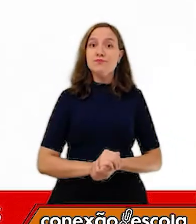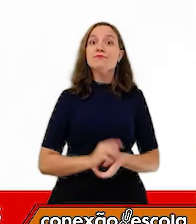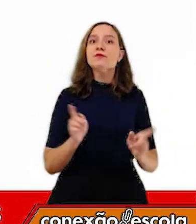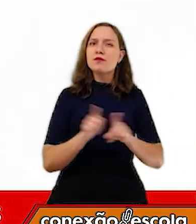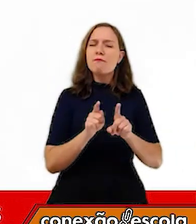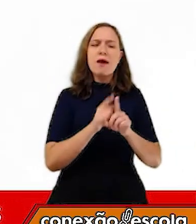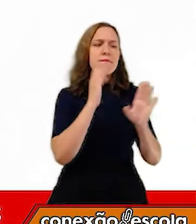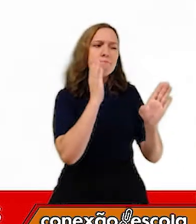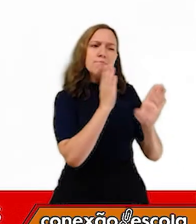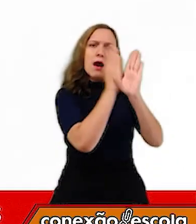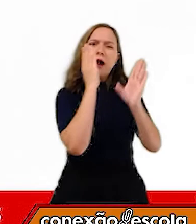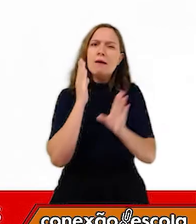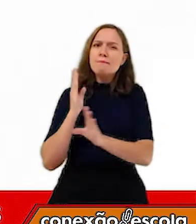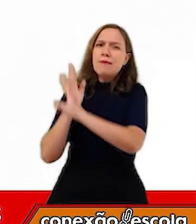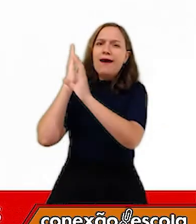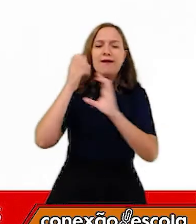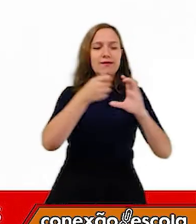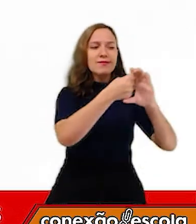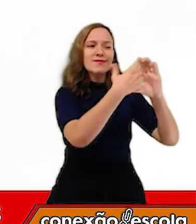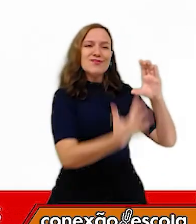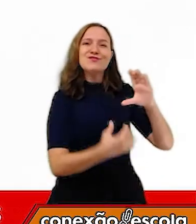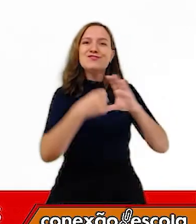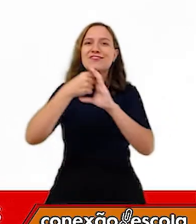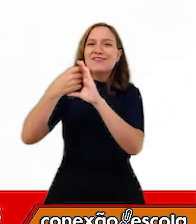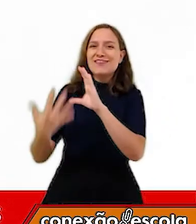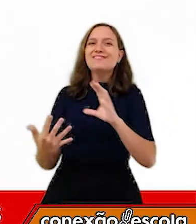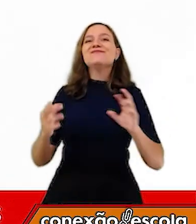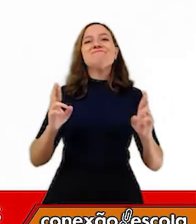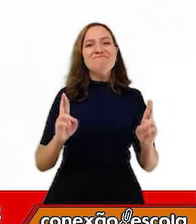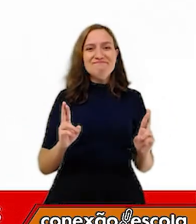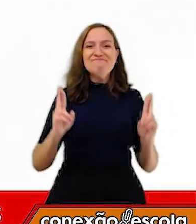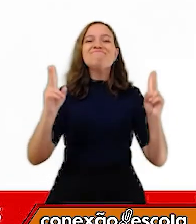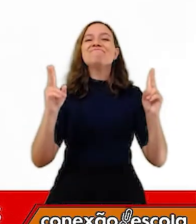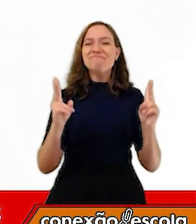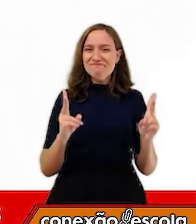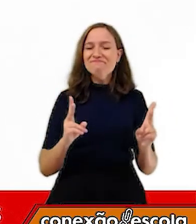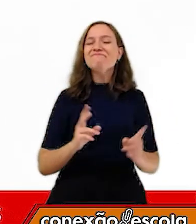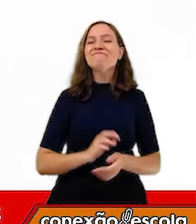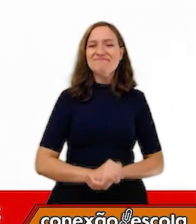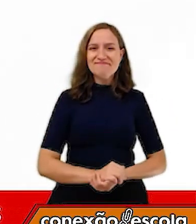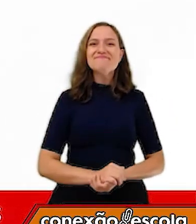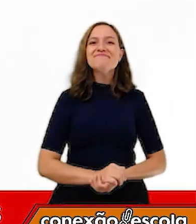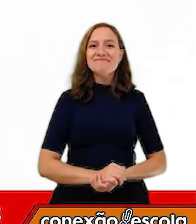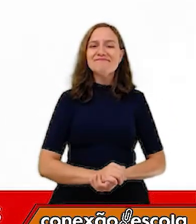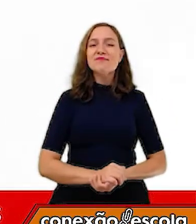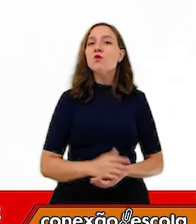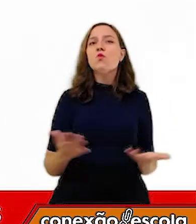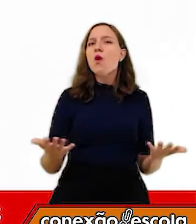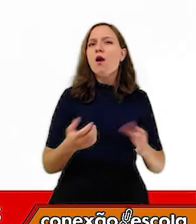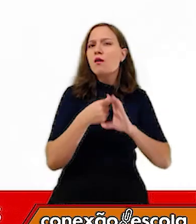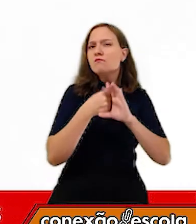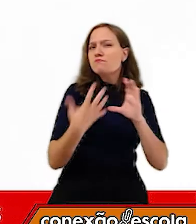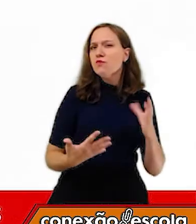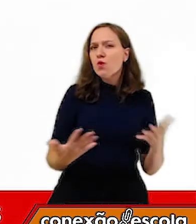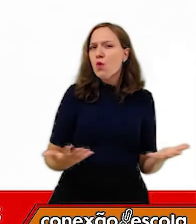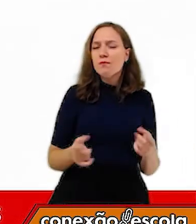Descobrimos as características que eles têm, que se diferenciam um do outro. Quais são?